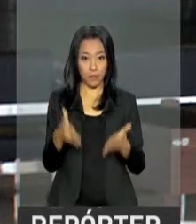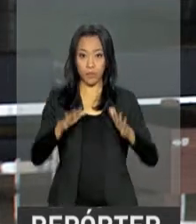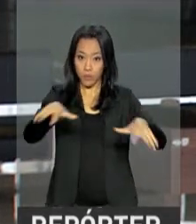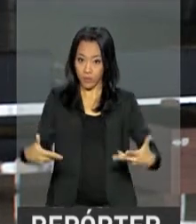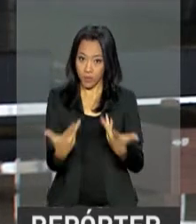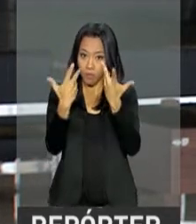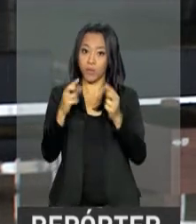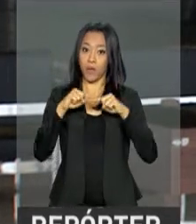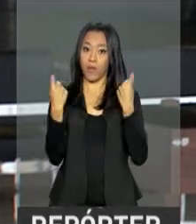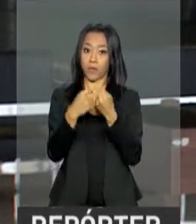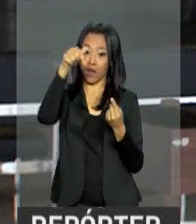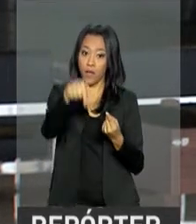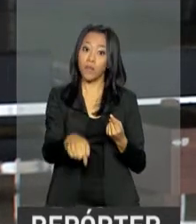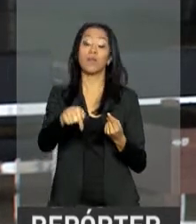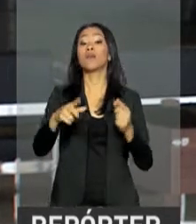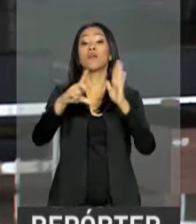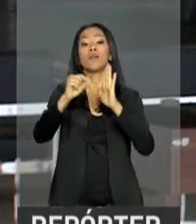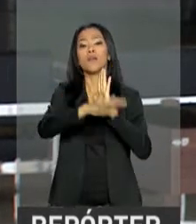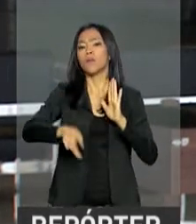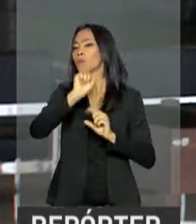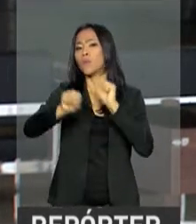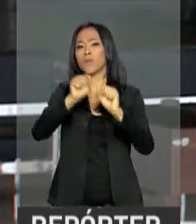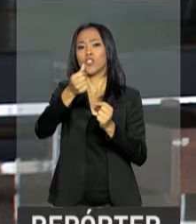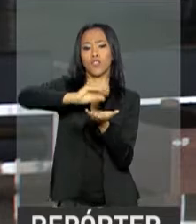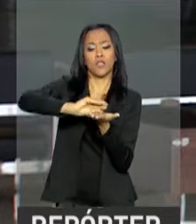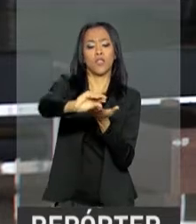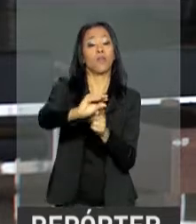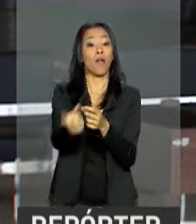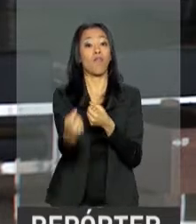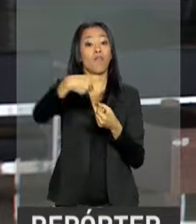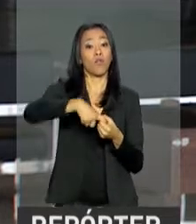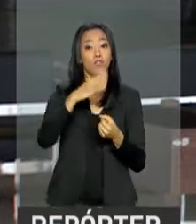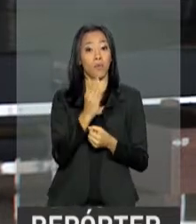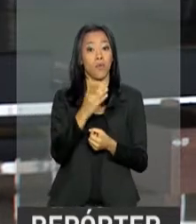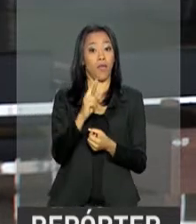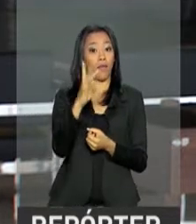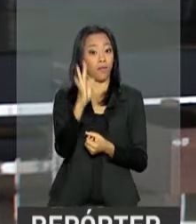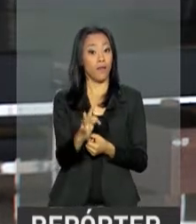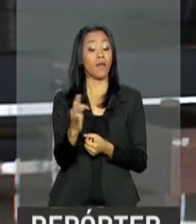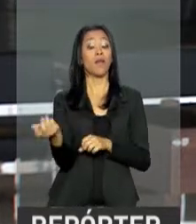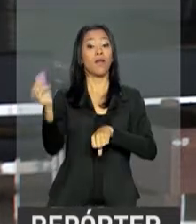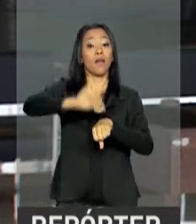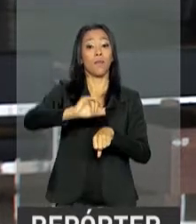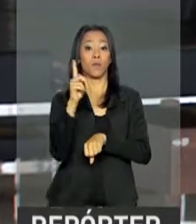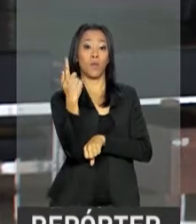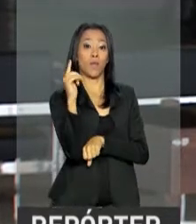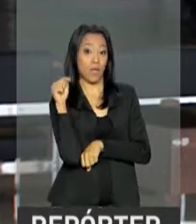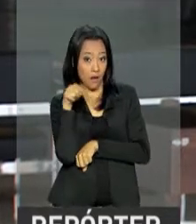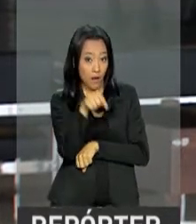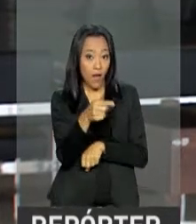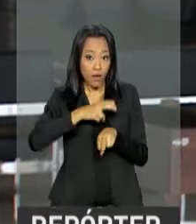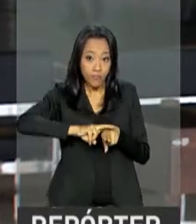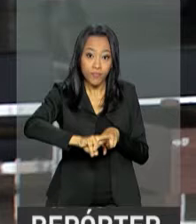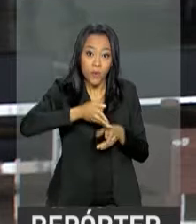palácio do planalto de liberação de recursos para a retomada do brt de goiânia a estimativa é que o corredor exclusivo